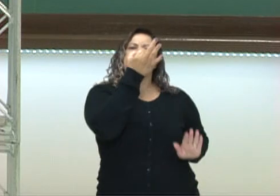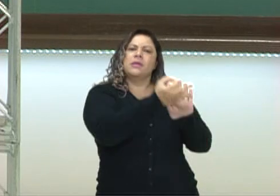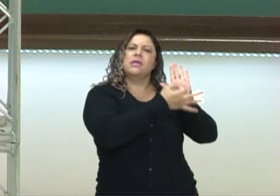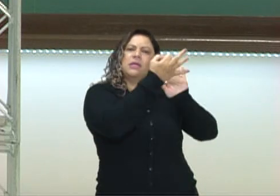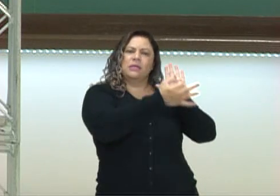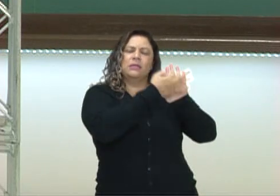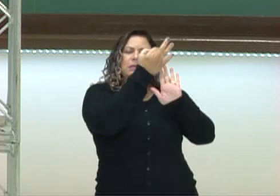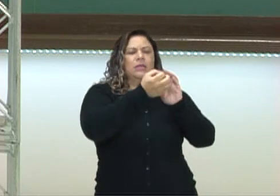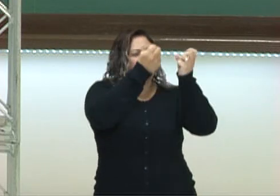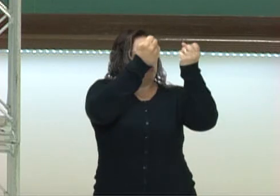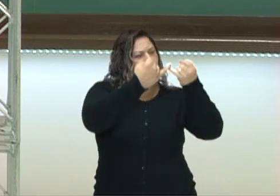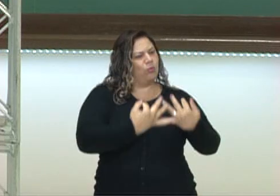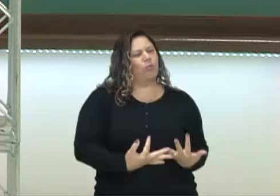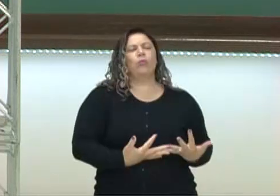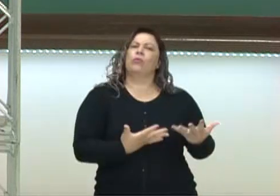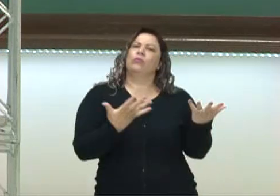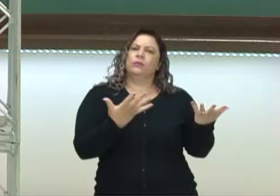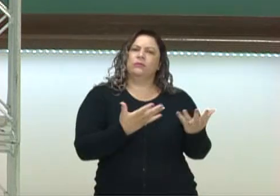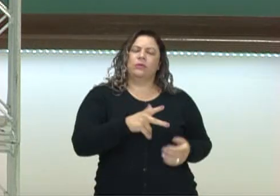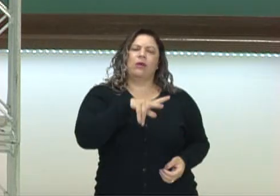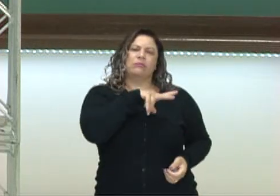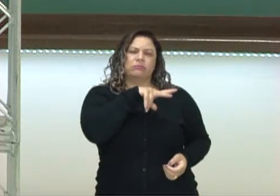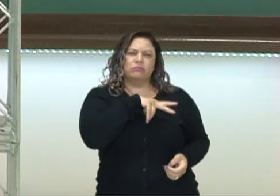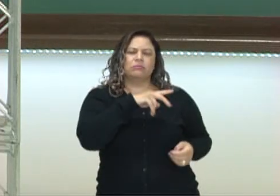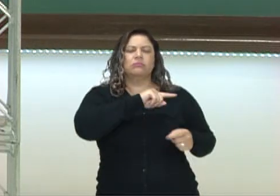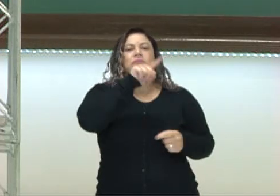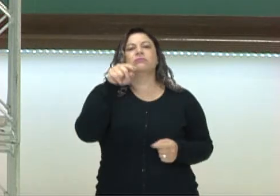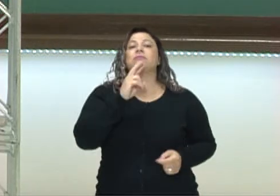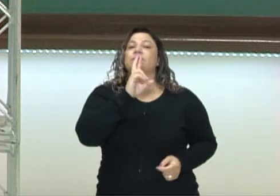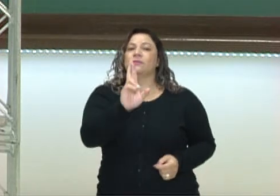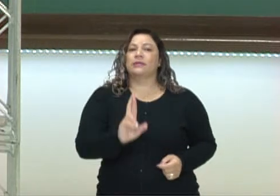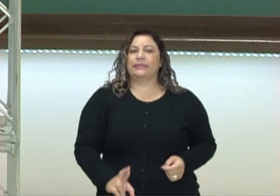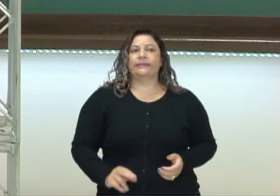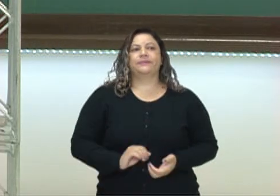comentário a respeito do acontecimento? Confira sua resposta.